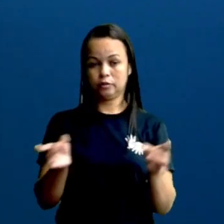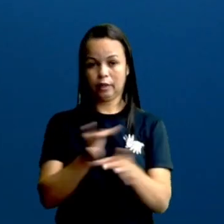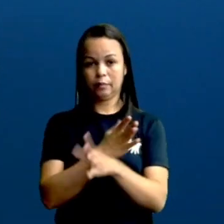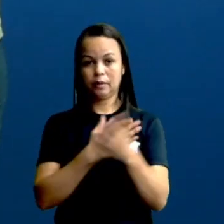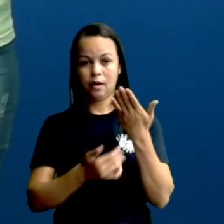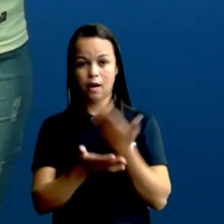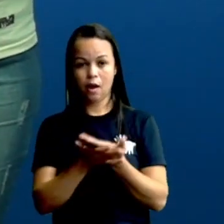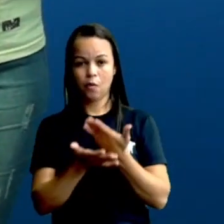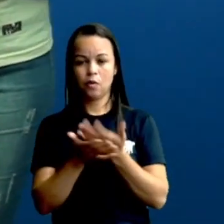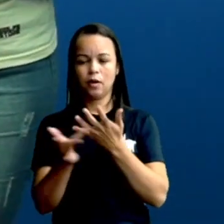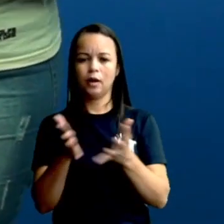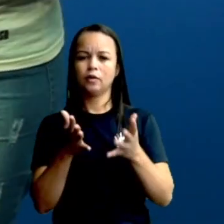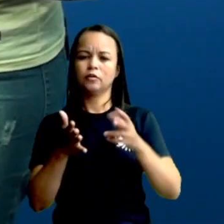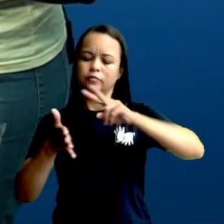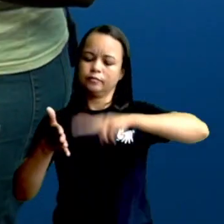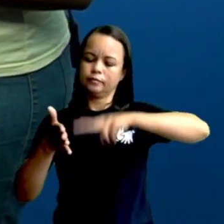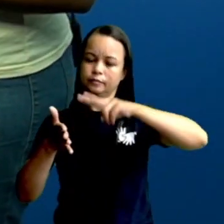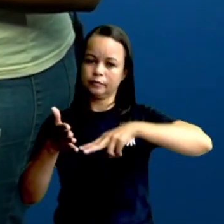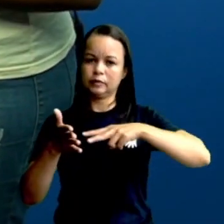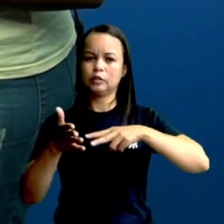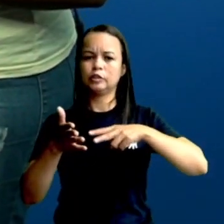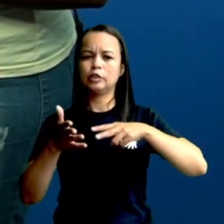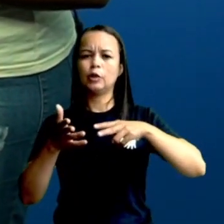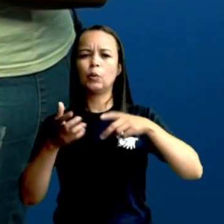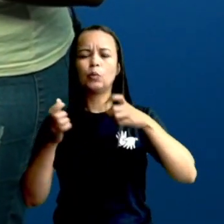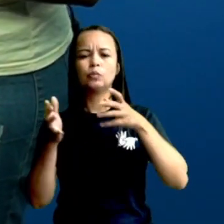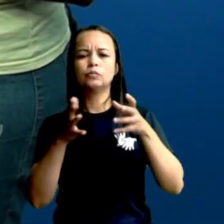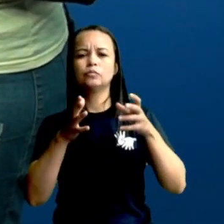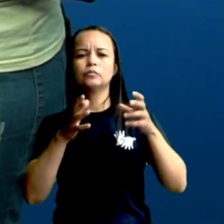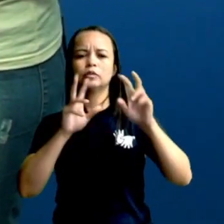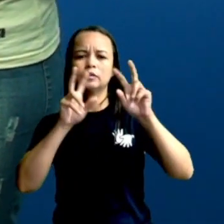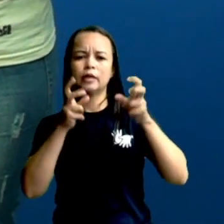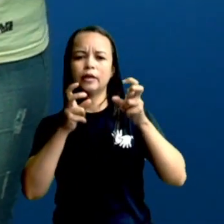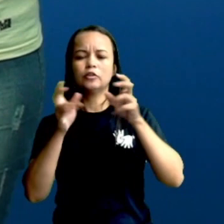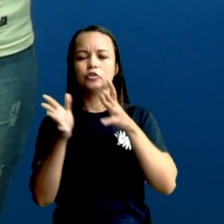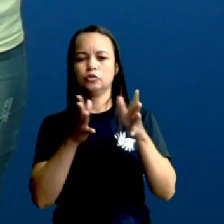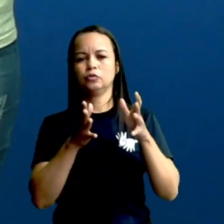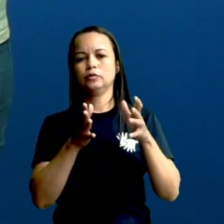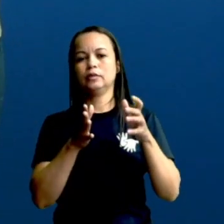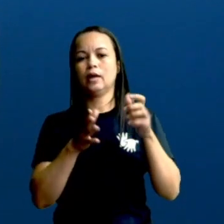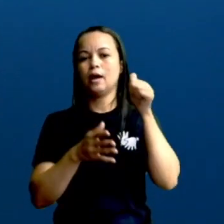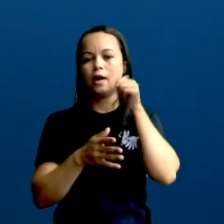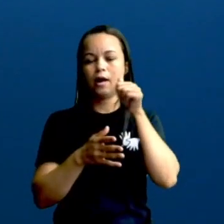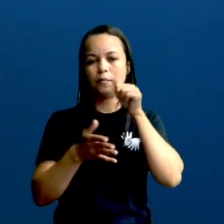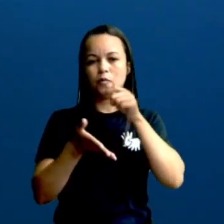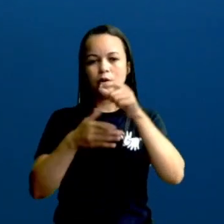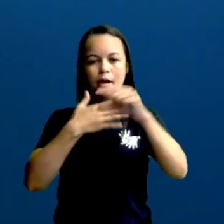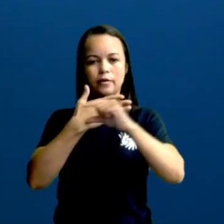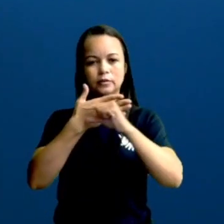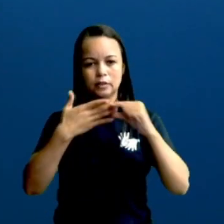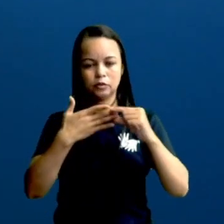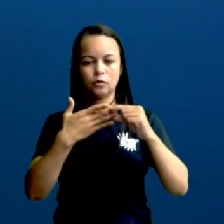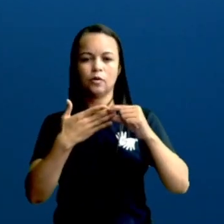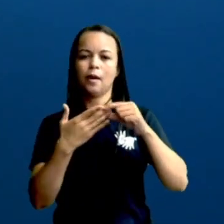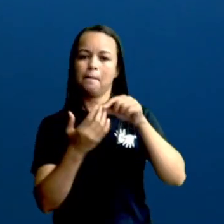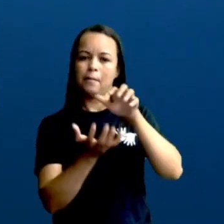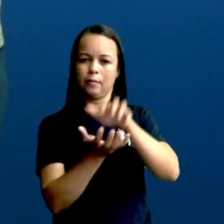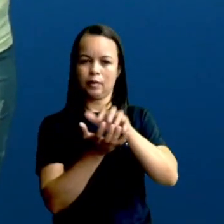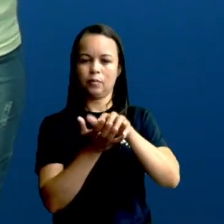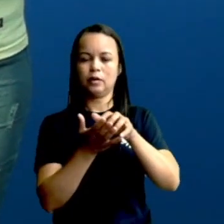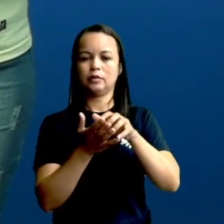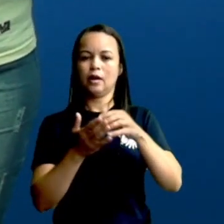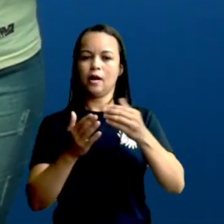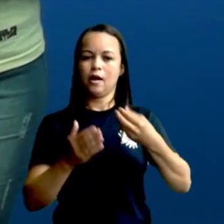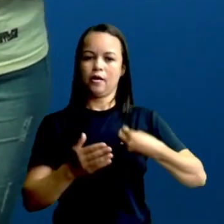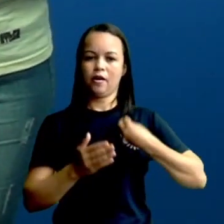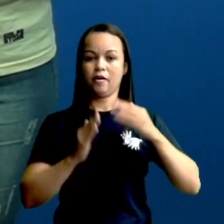eu gostaria de fazer a leitura de um trecho, né, da escritora pernambucana, tá? Ela mora em Recife,